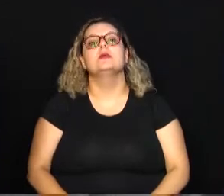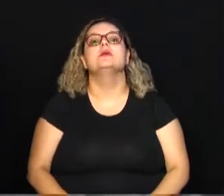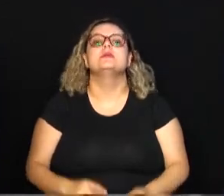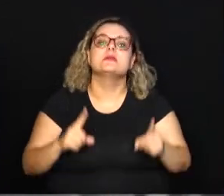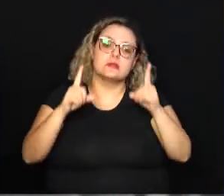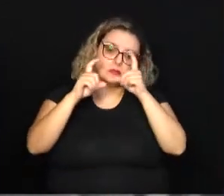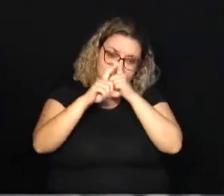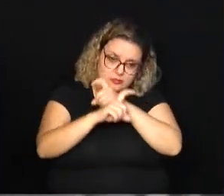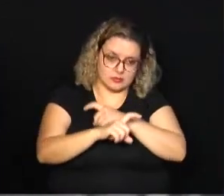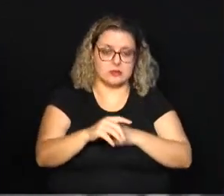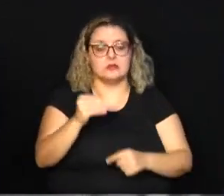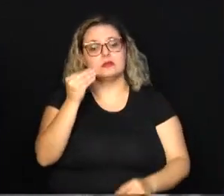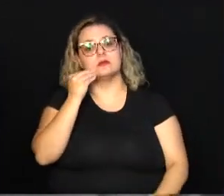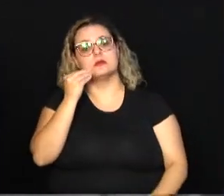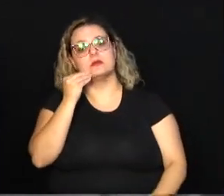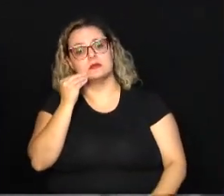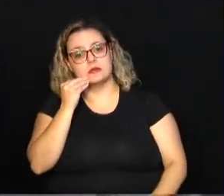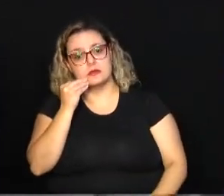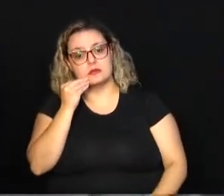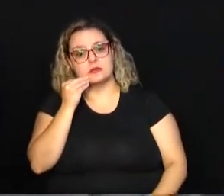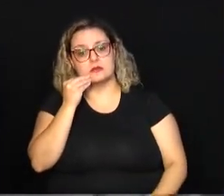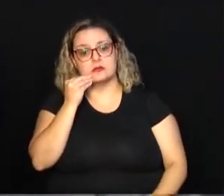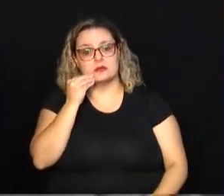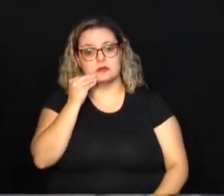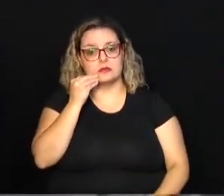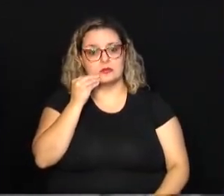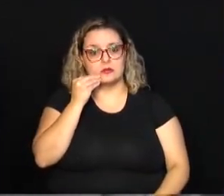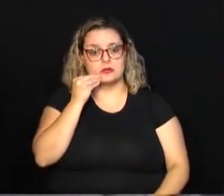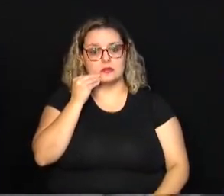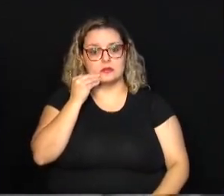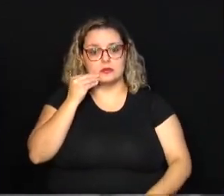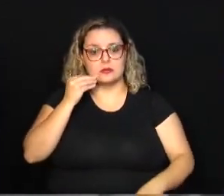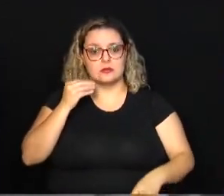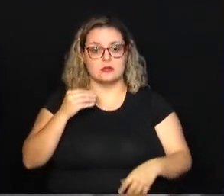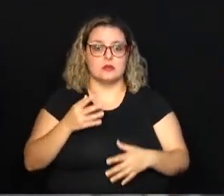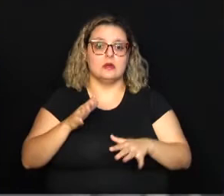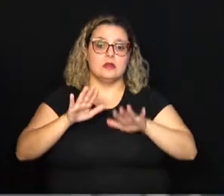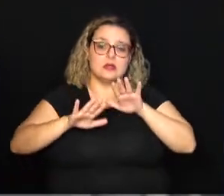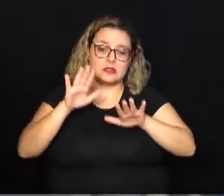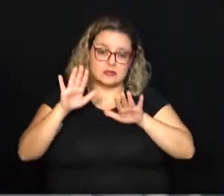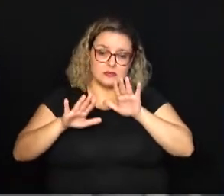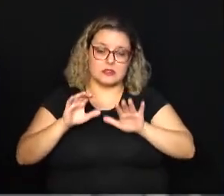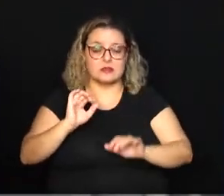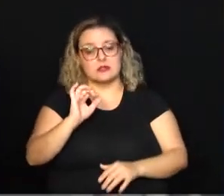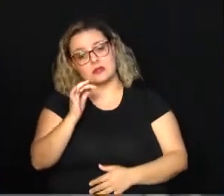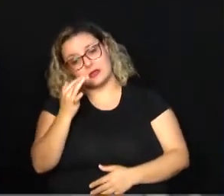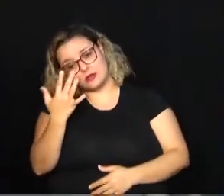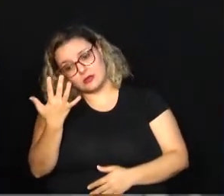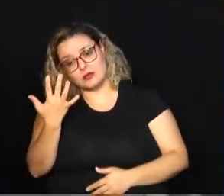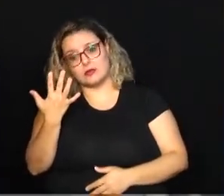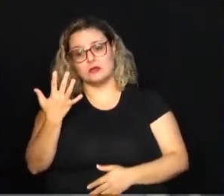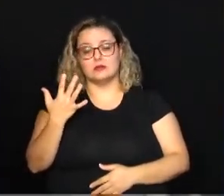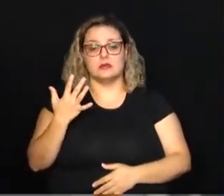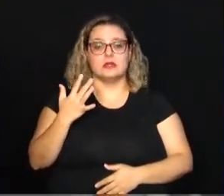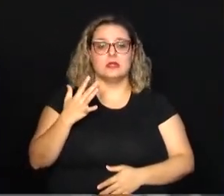estamos tentando cobrir, cobertor curto, sempre alguma coisa vai ficar descoberta, desculpe a comparação, mas